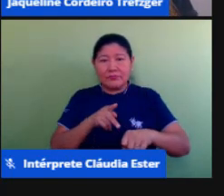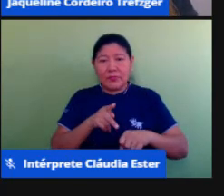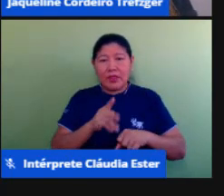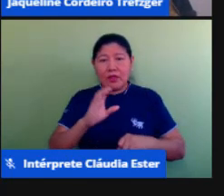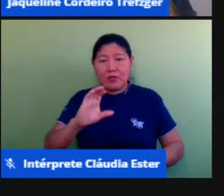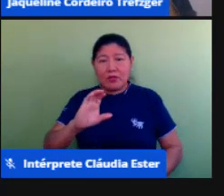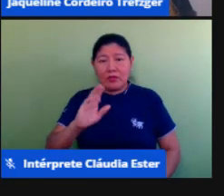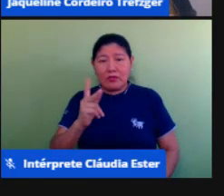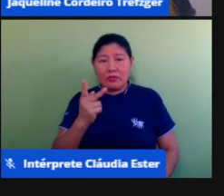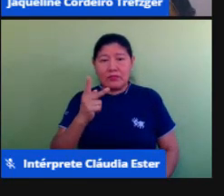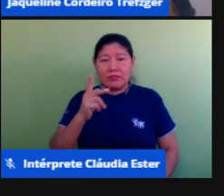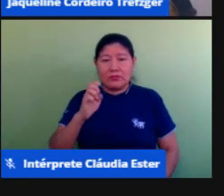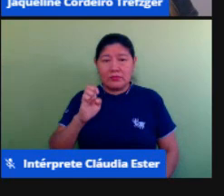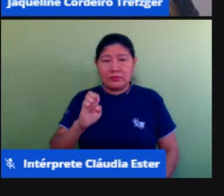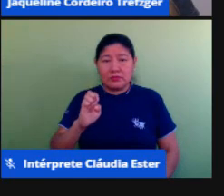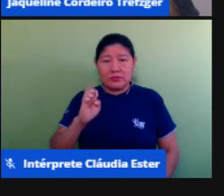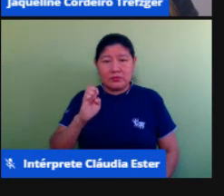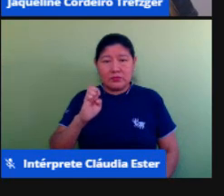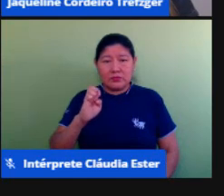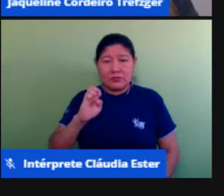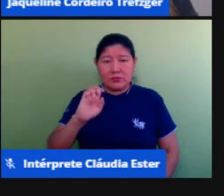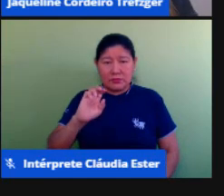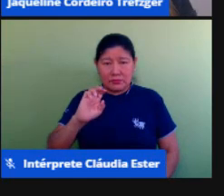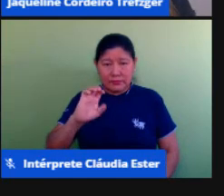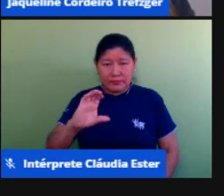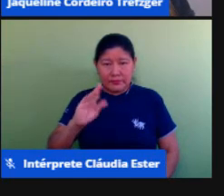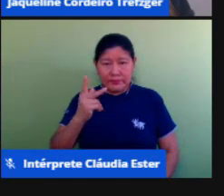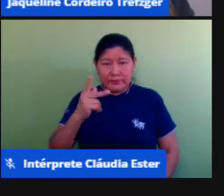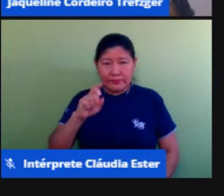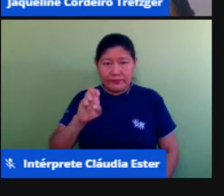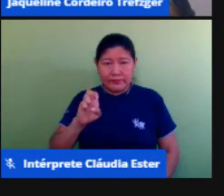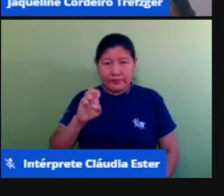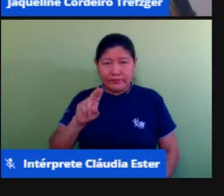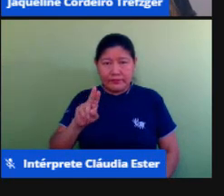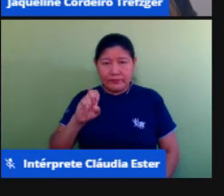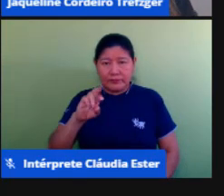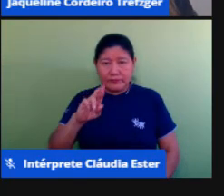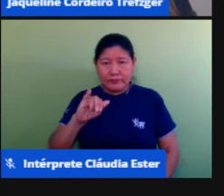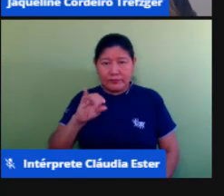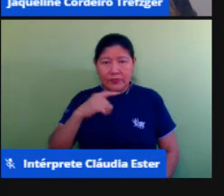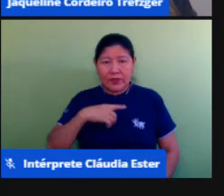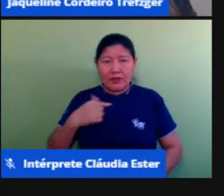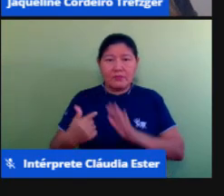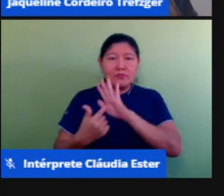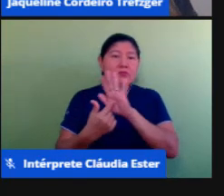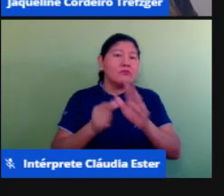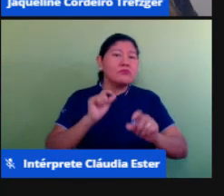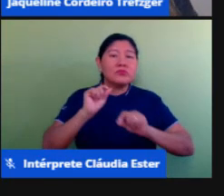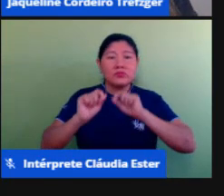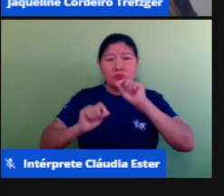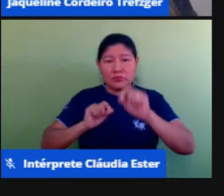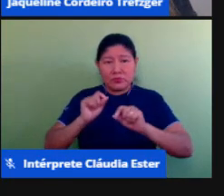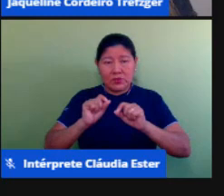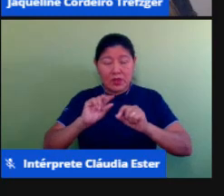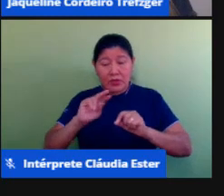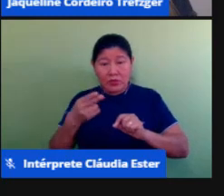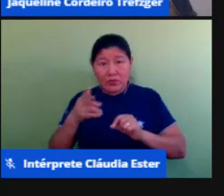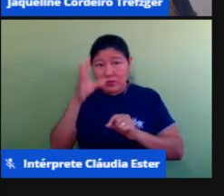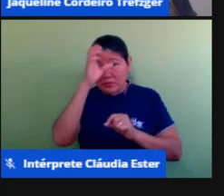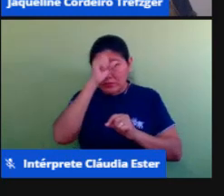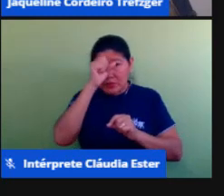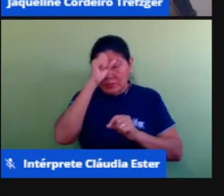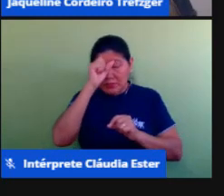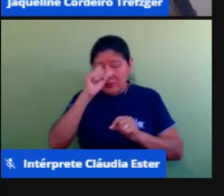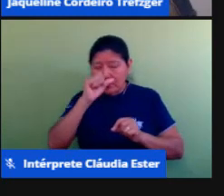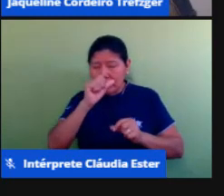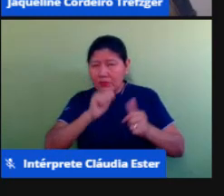vamos identificar que as nossas práticas estão alinhadas com aquilo que nós identificamos dentro da nossa